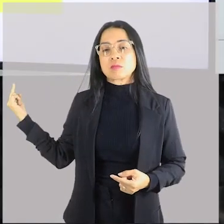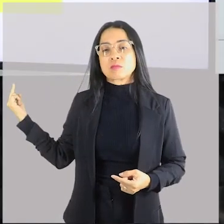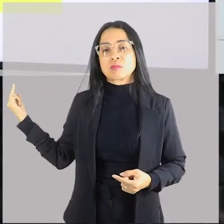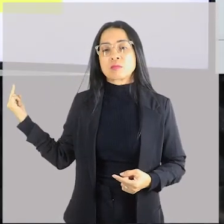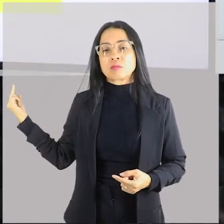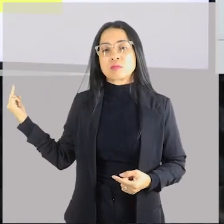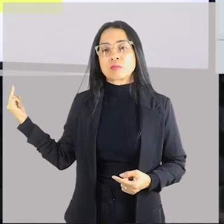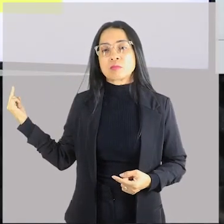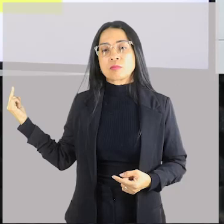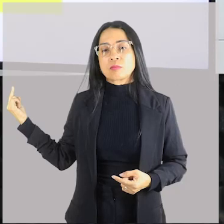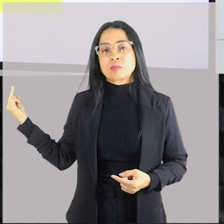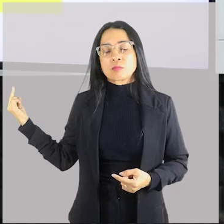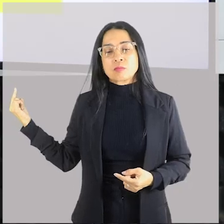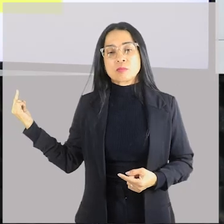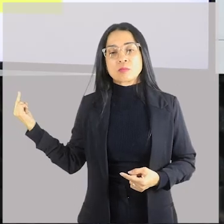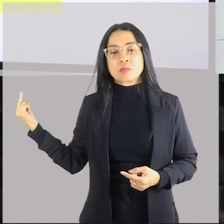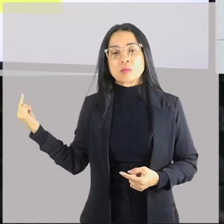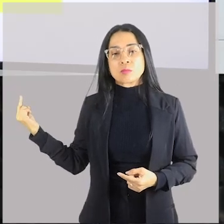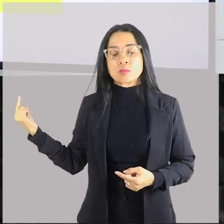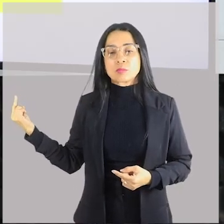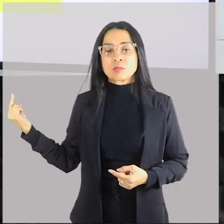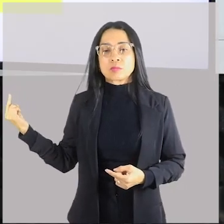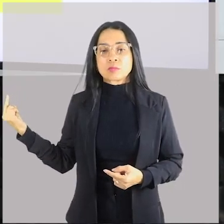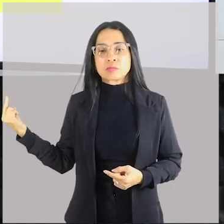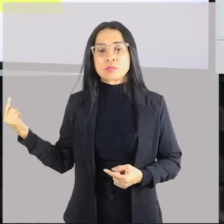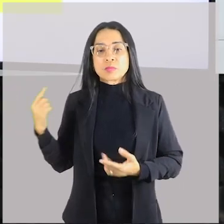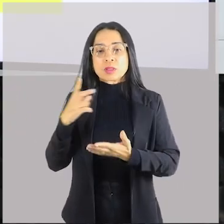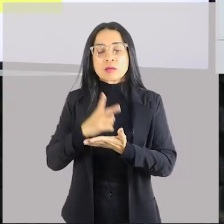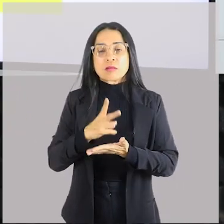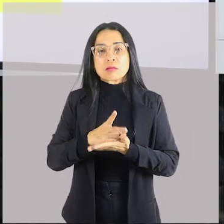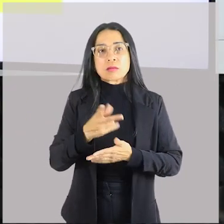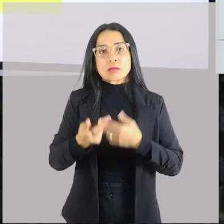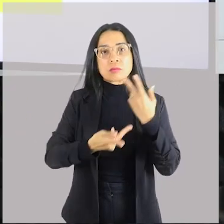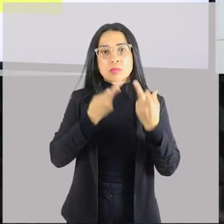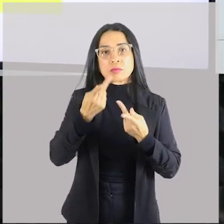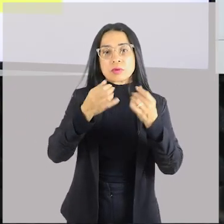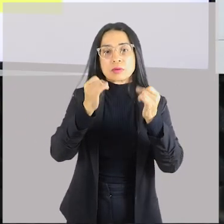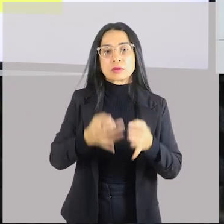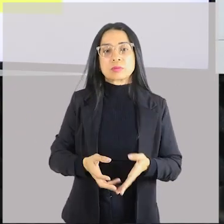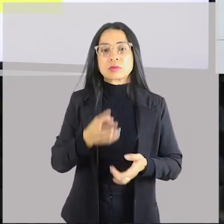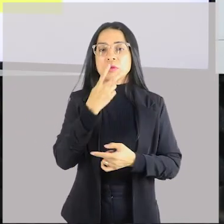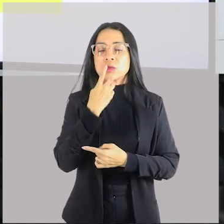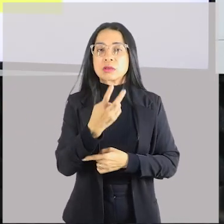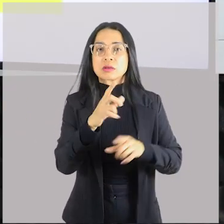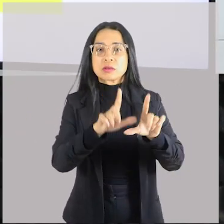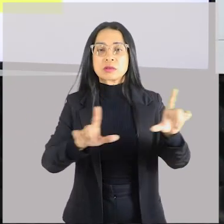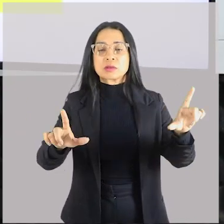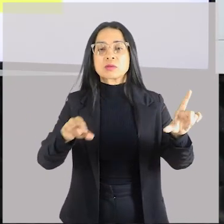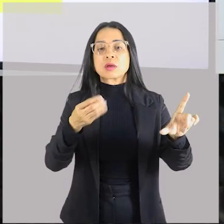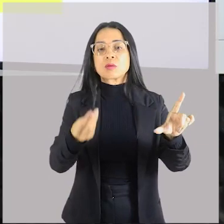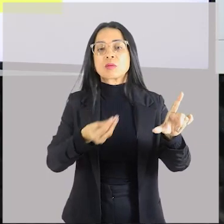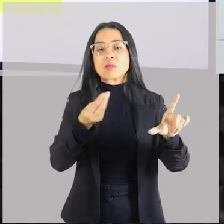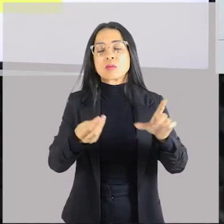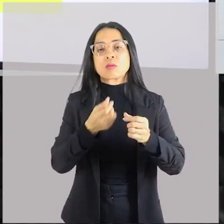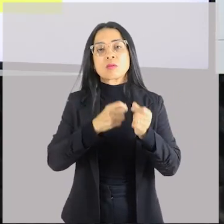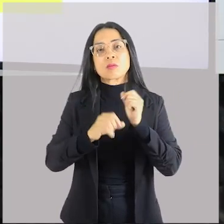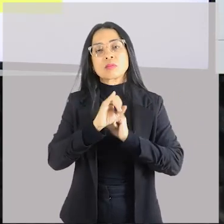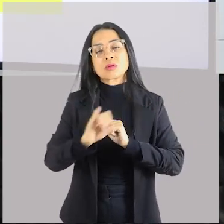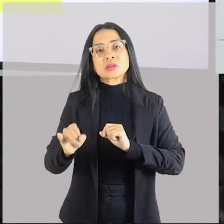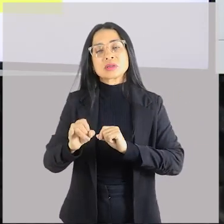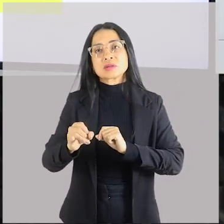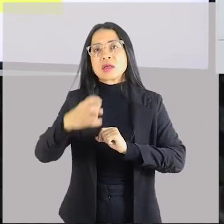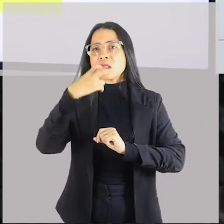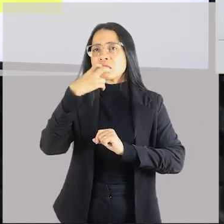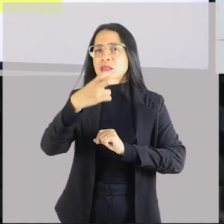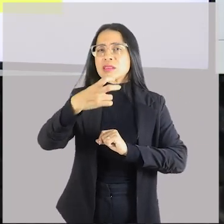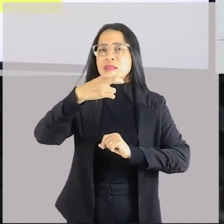Monkey alguns pronuncias de madeiras diferentes Ah eu sempre digo o grito É como se você tivesse tentando soltar gritar e dizer Estou